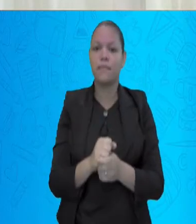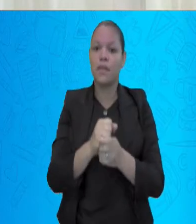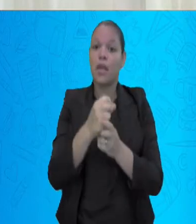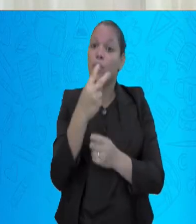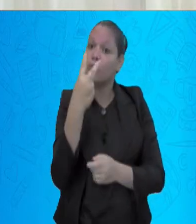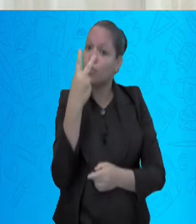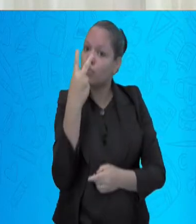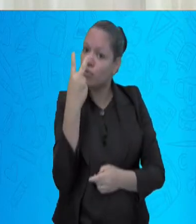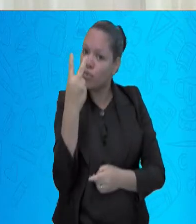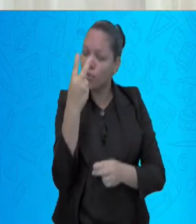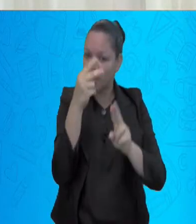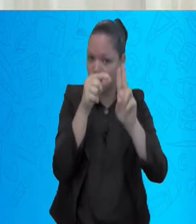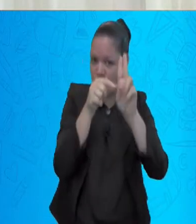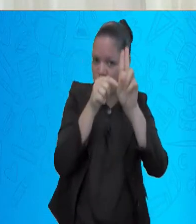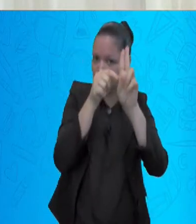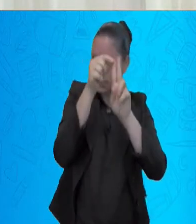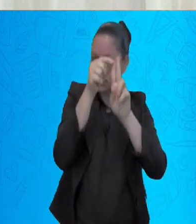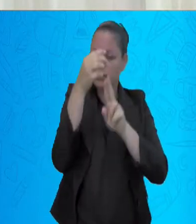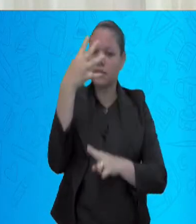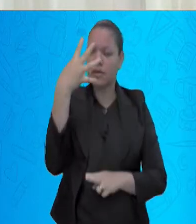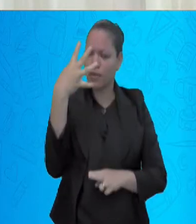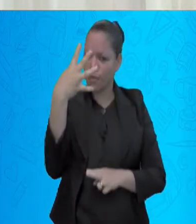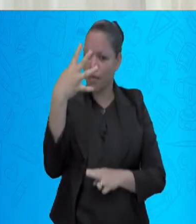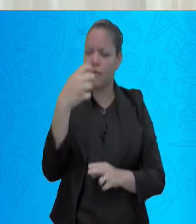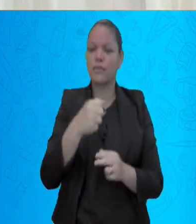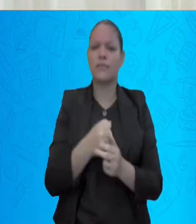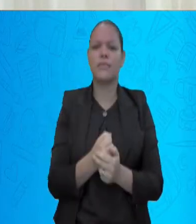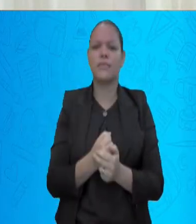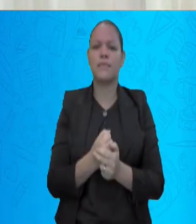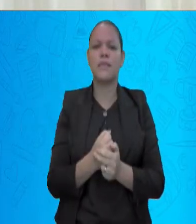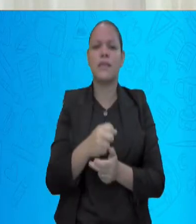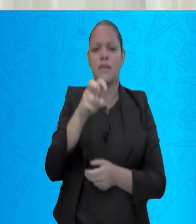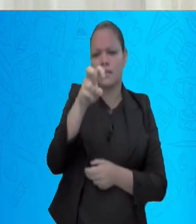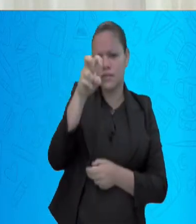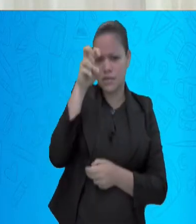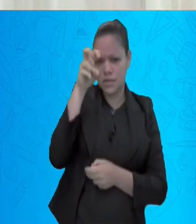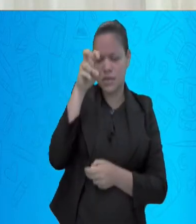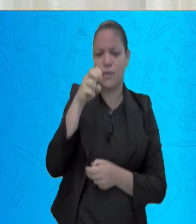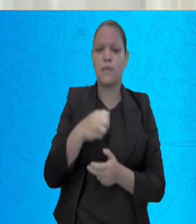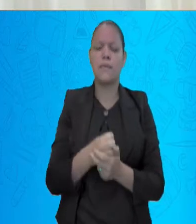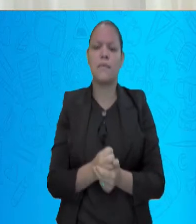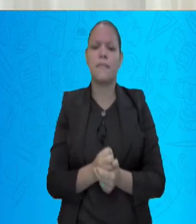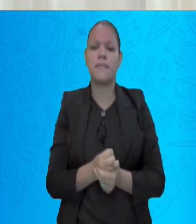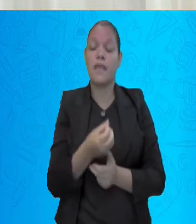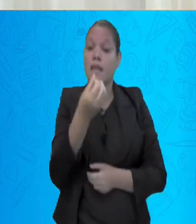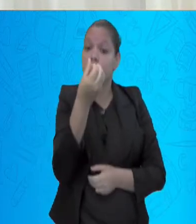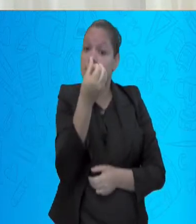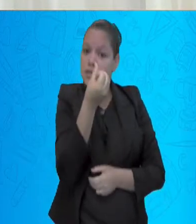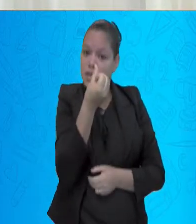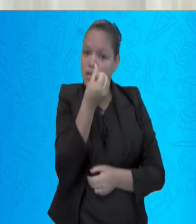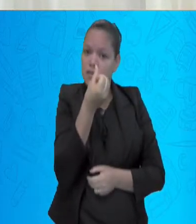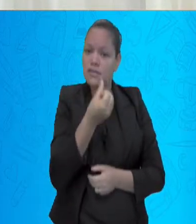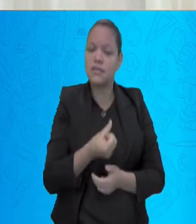3 dezenas, 4, 5,